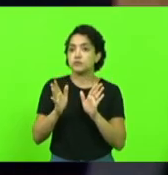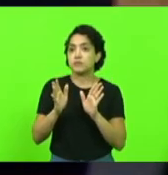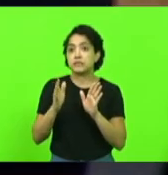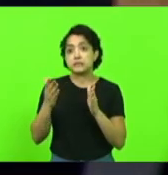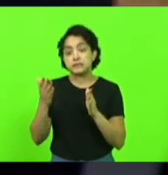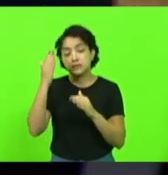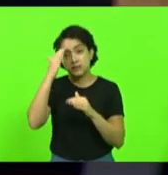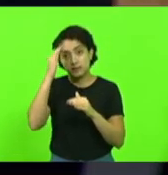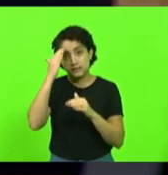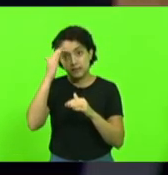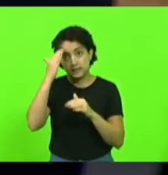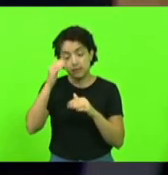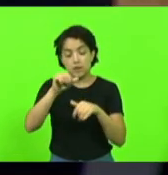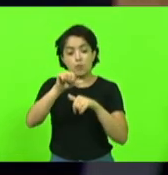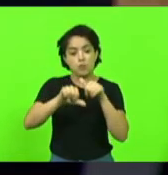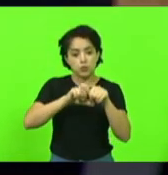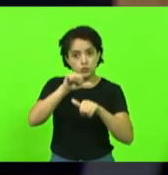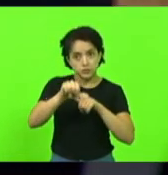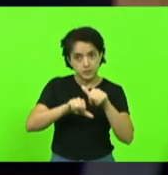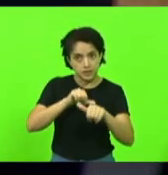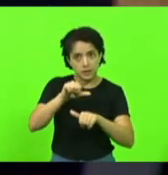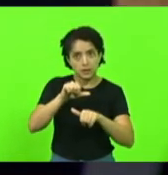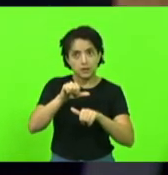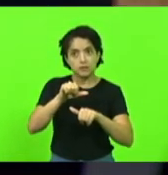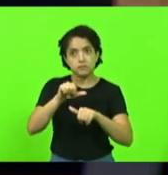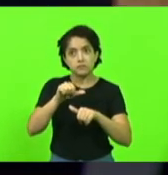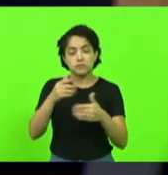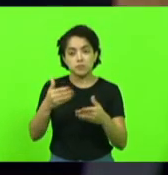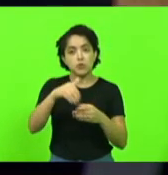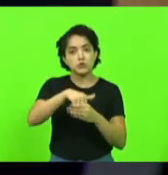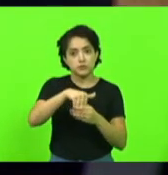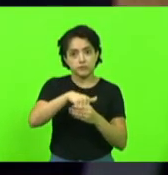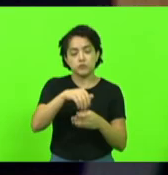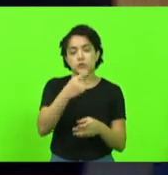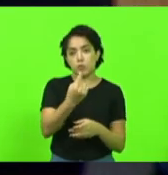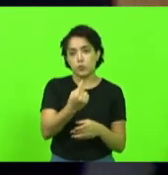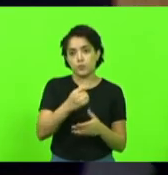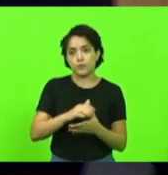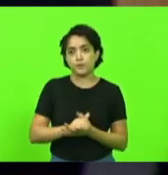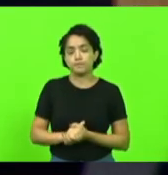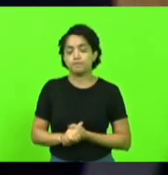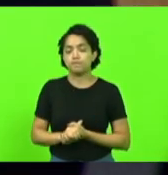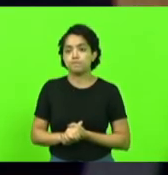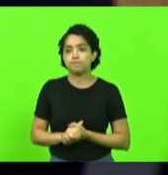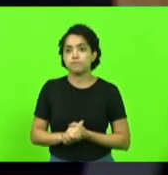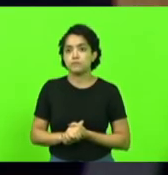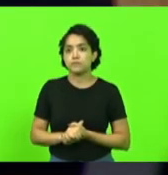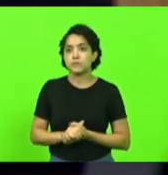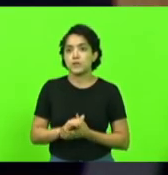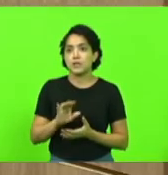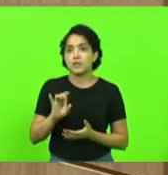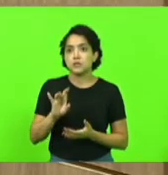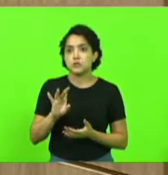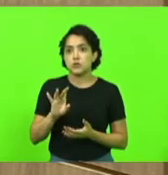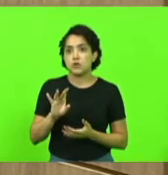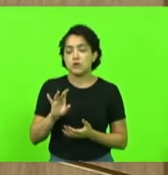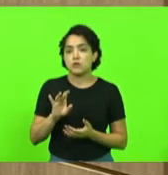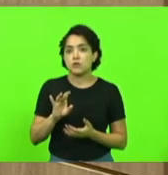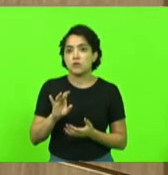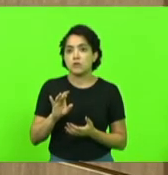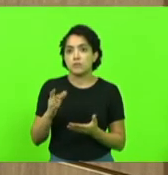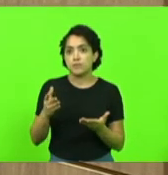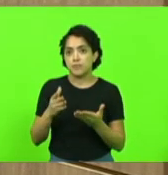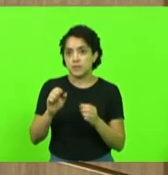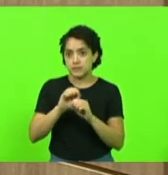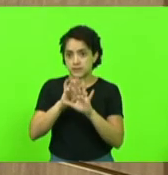entender, assim, alterar se votou em dois, que vote no um. Obrigado. Senhor presidente, apenas para esclarecer como está